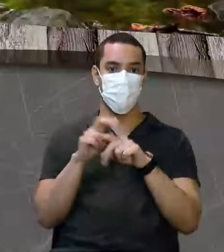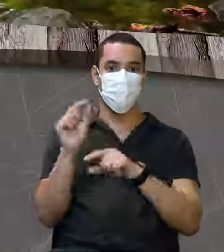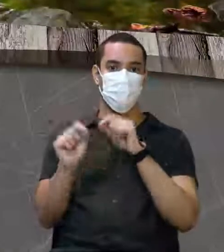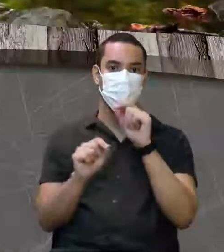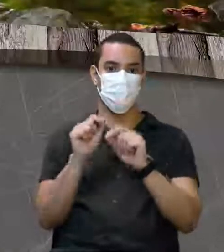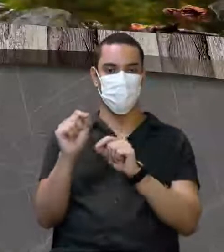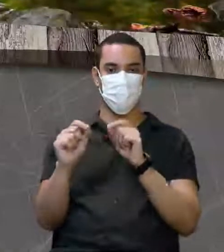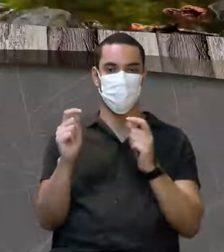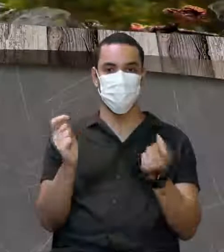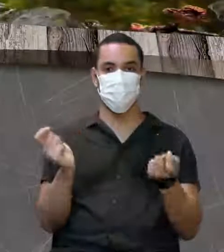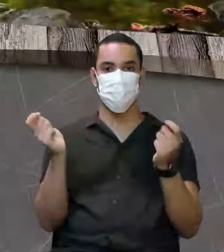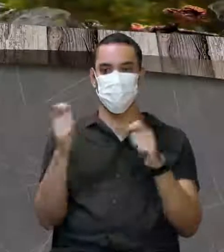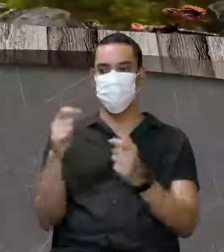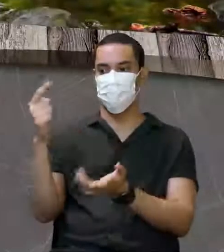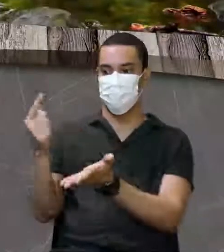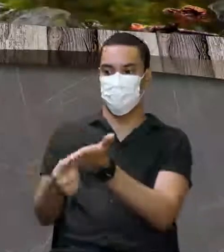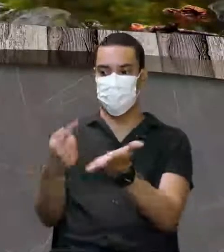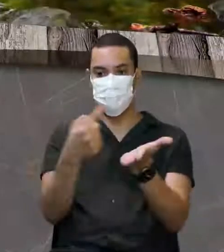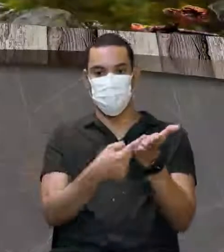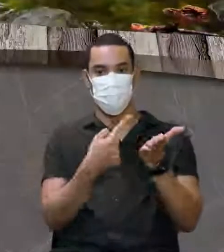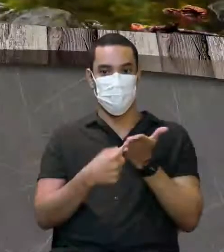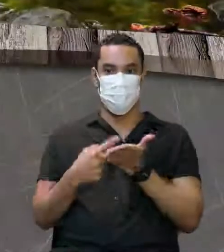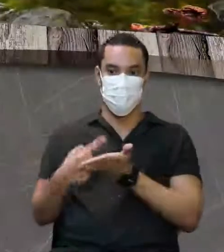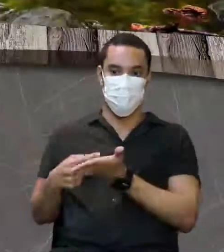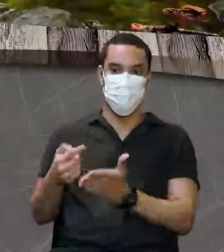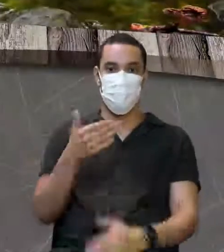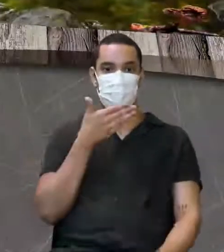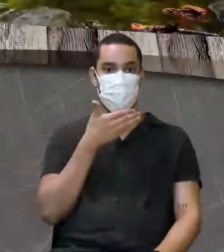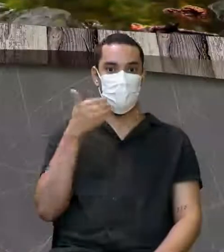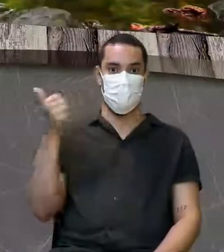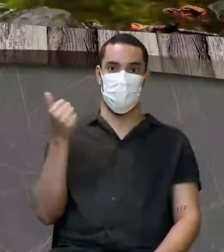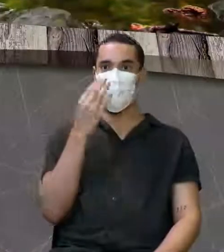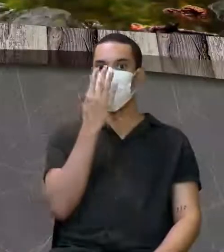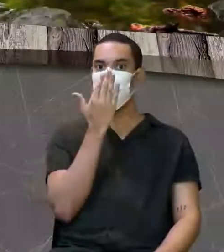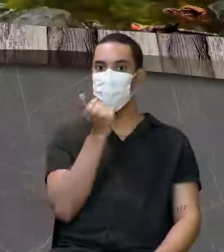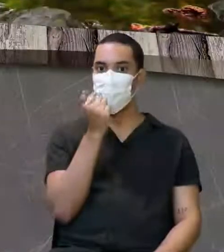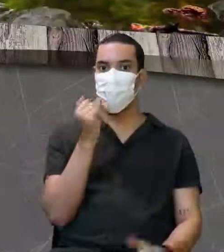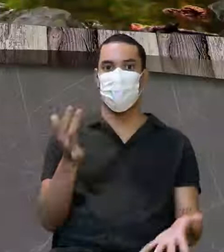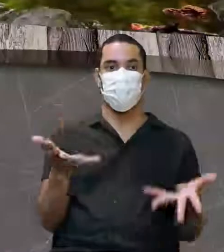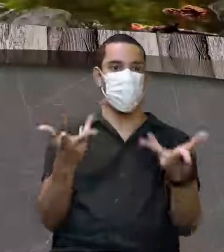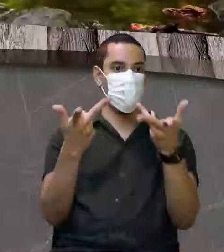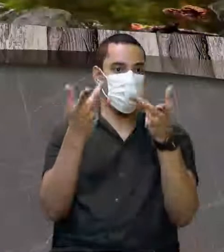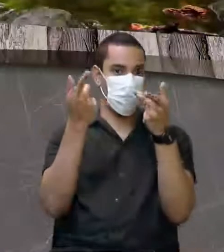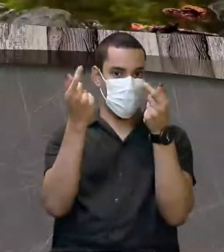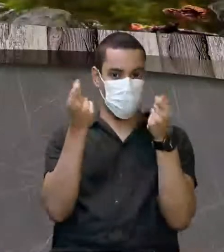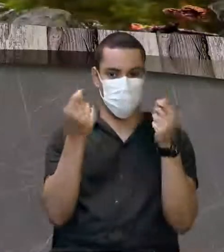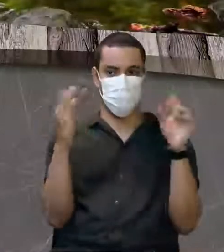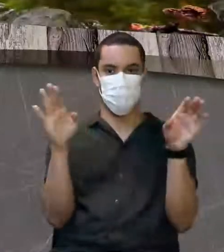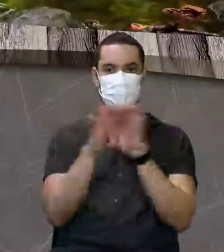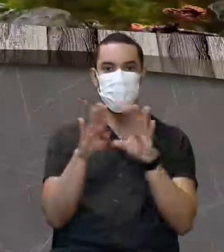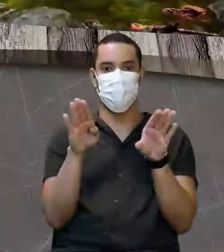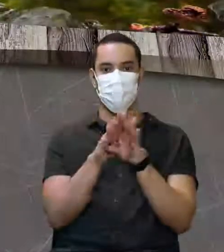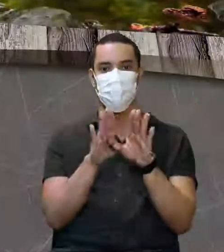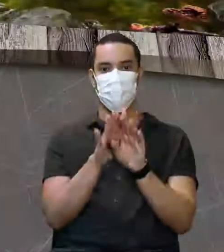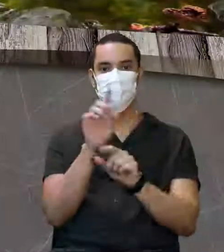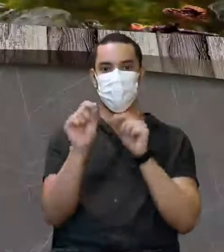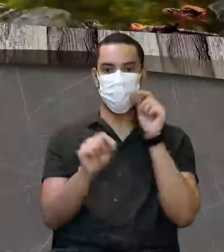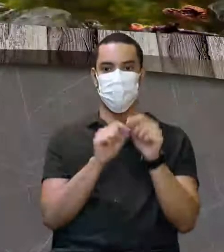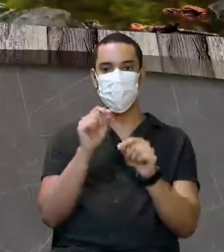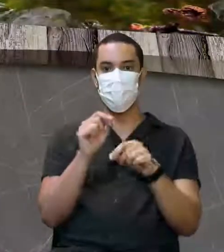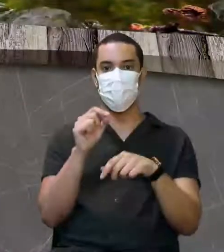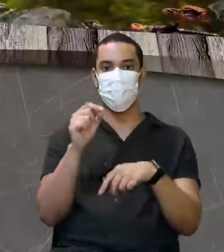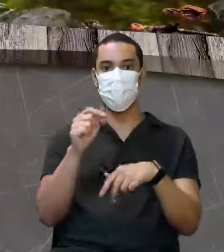eles foram estabelecendo uma melhor alimentação, tá? Com um